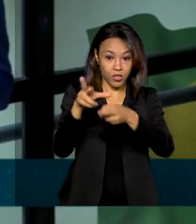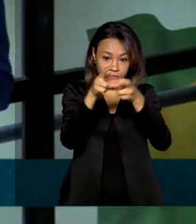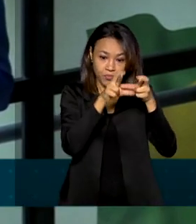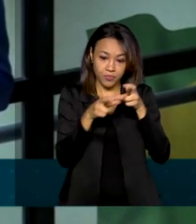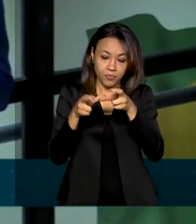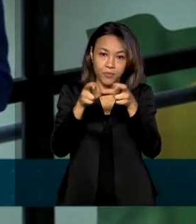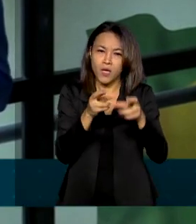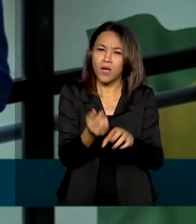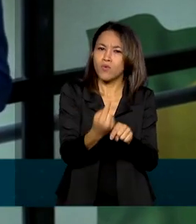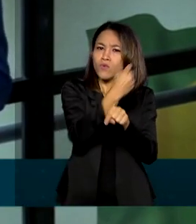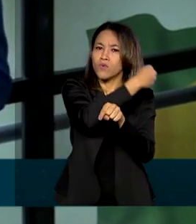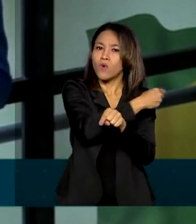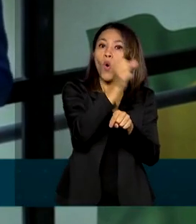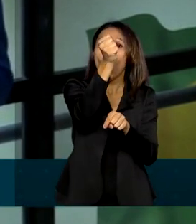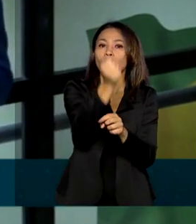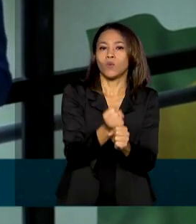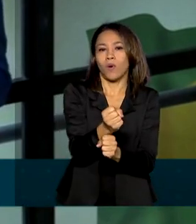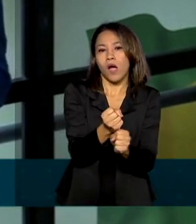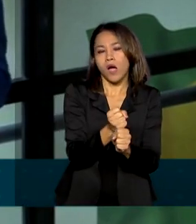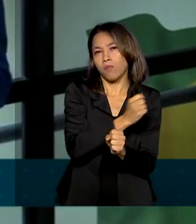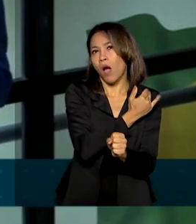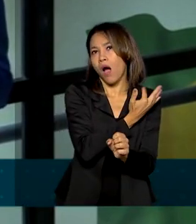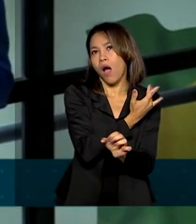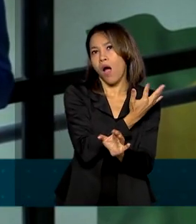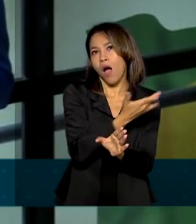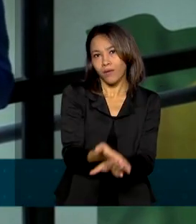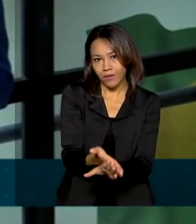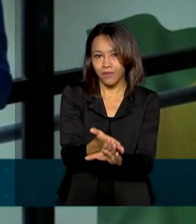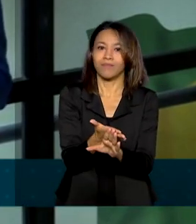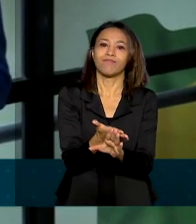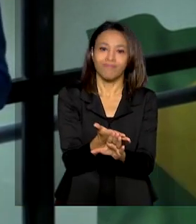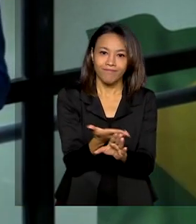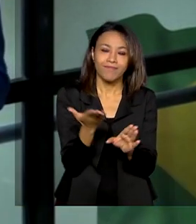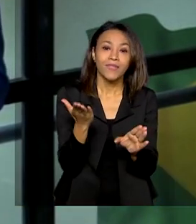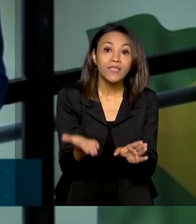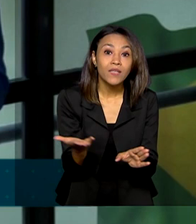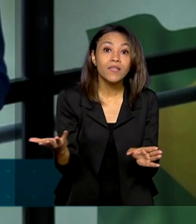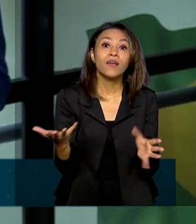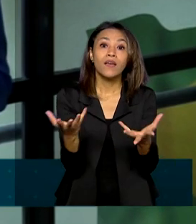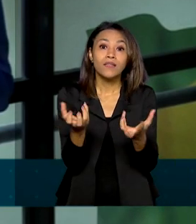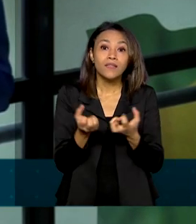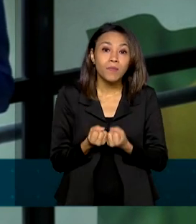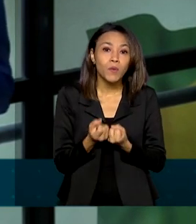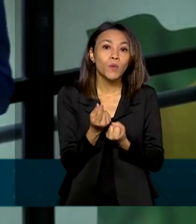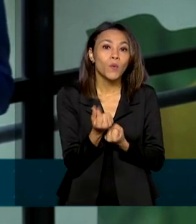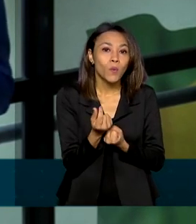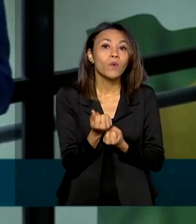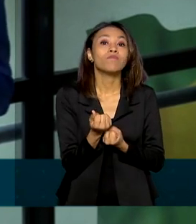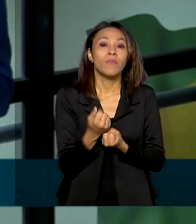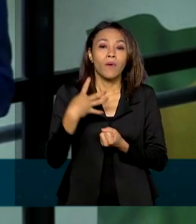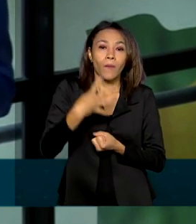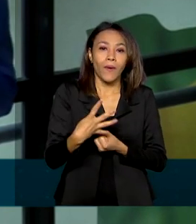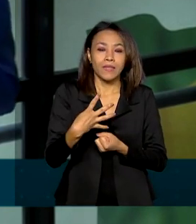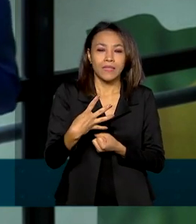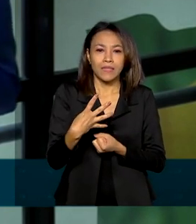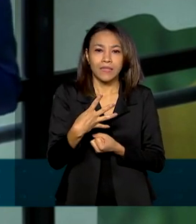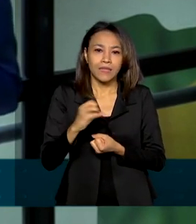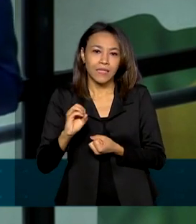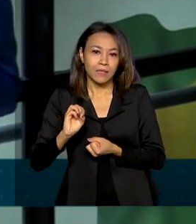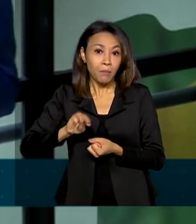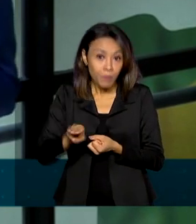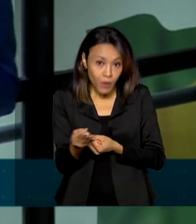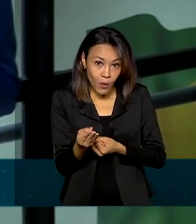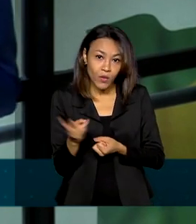há oito anos aqui no Instituto Nacional de Pesquisas Espaciais e recebeu um investimento de 400 milhões de